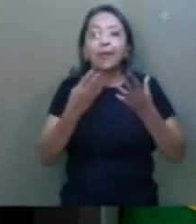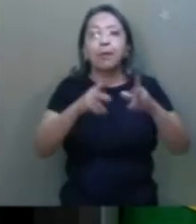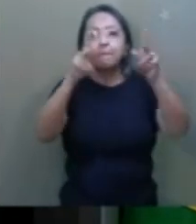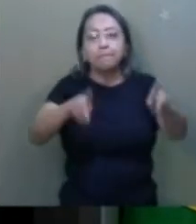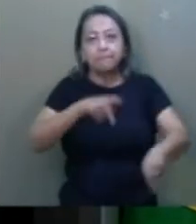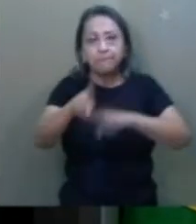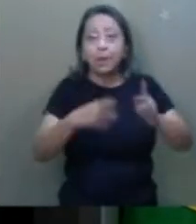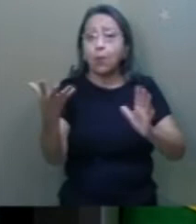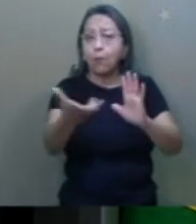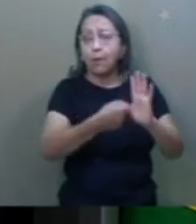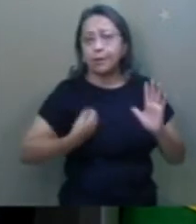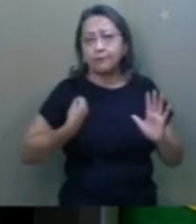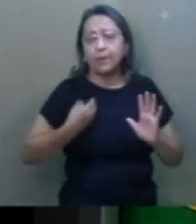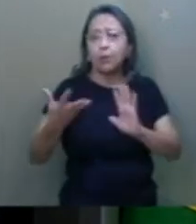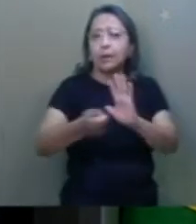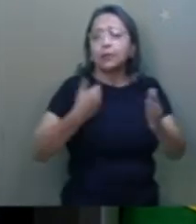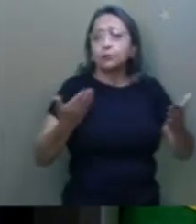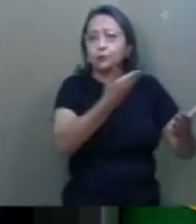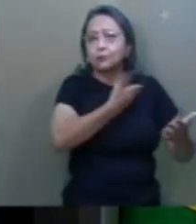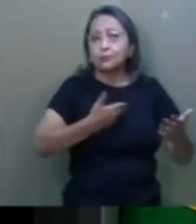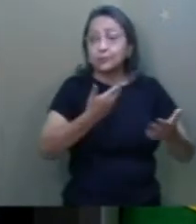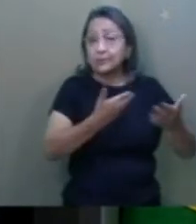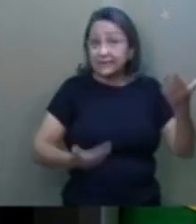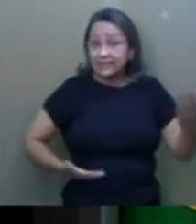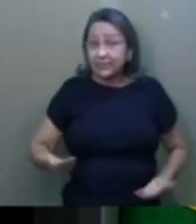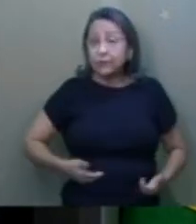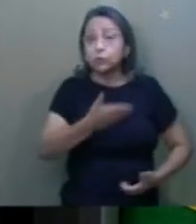população qualidade de vida, qualidade do serviço público.